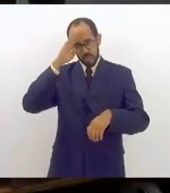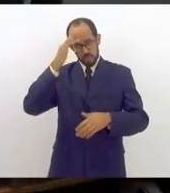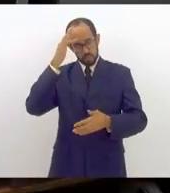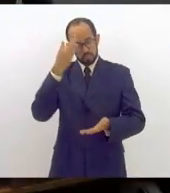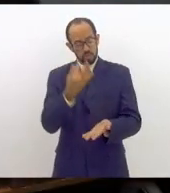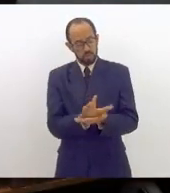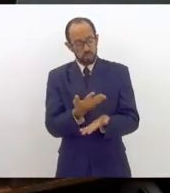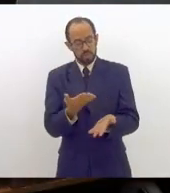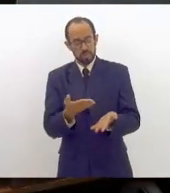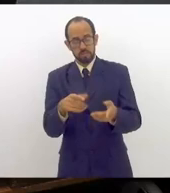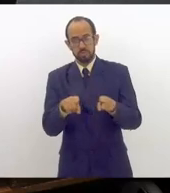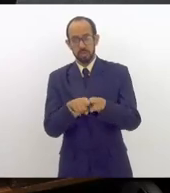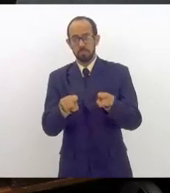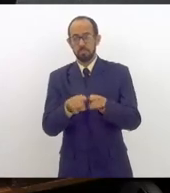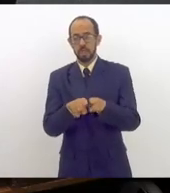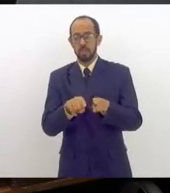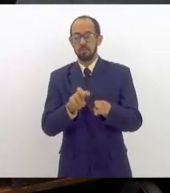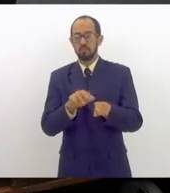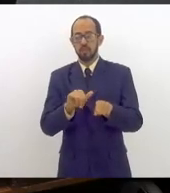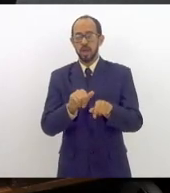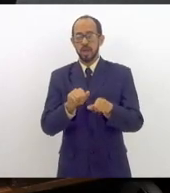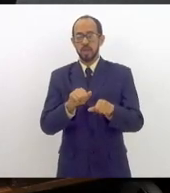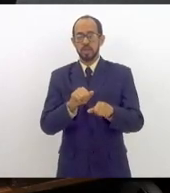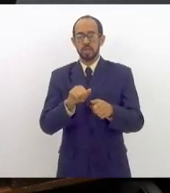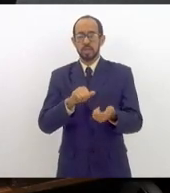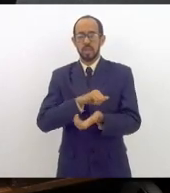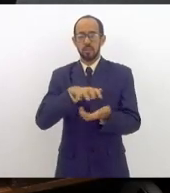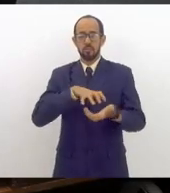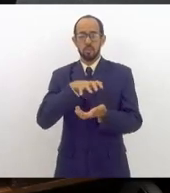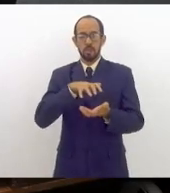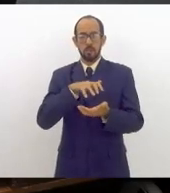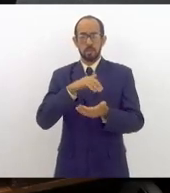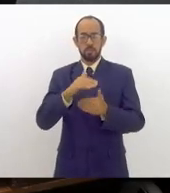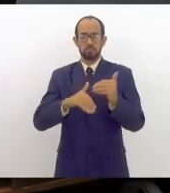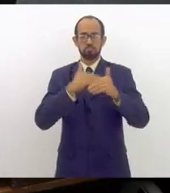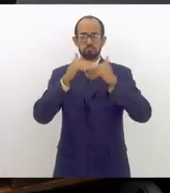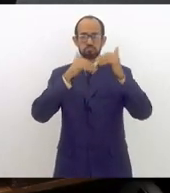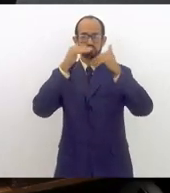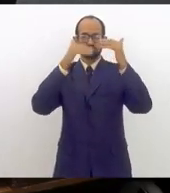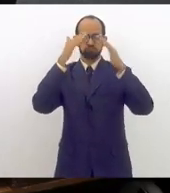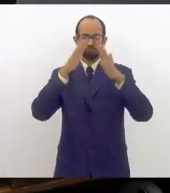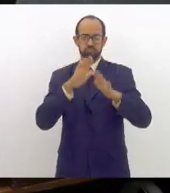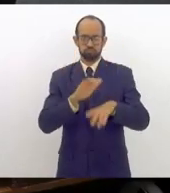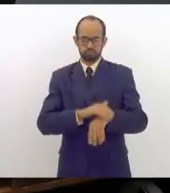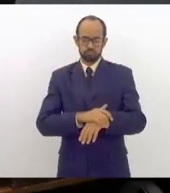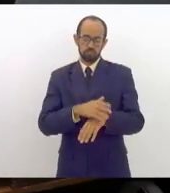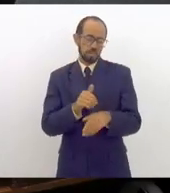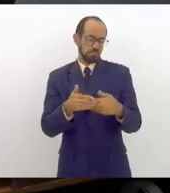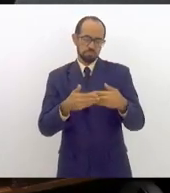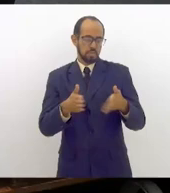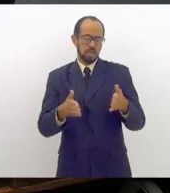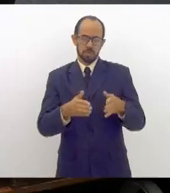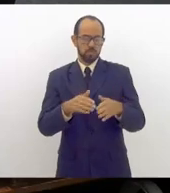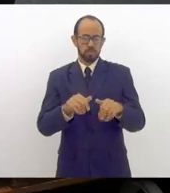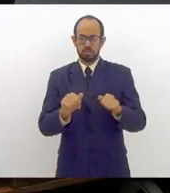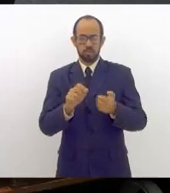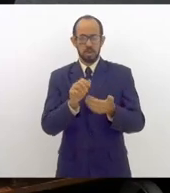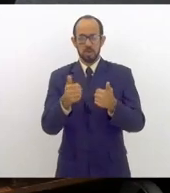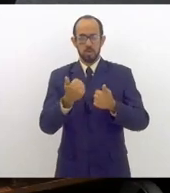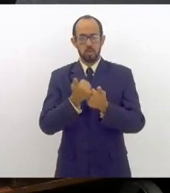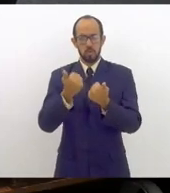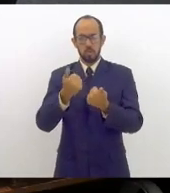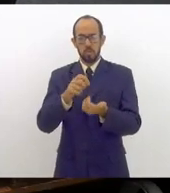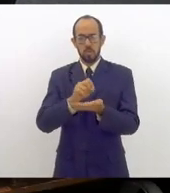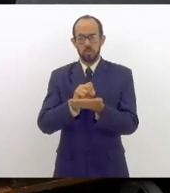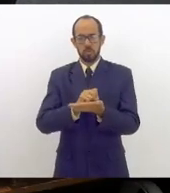e o que é melhor, vai modernizar. Então, está aberto também a coautoria, eu não tenho qualquer